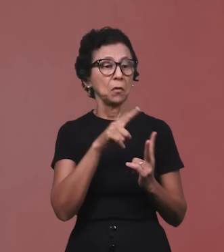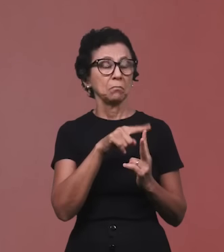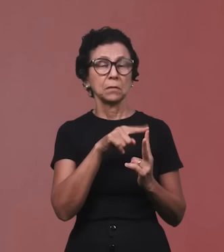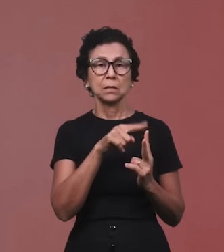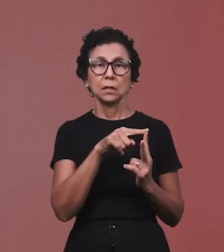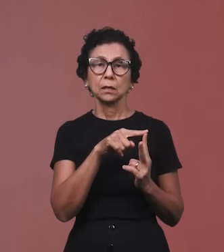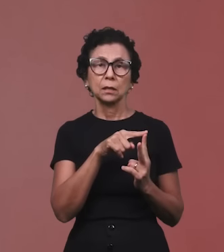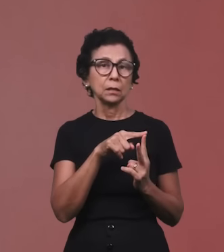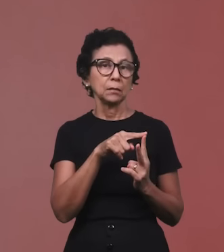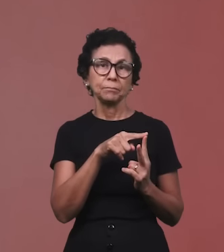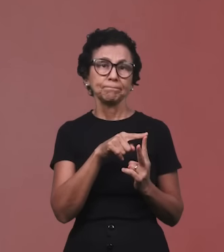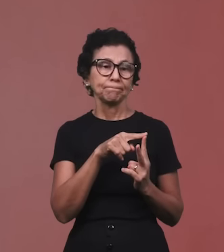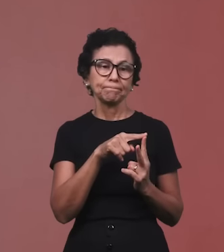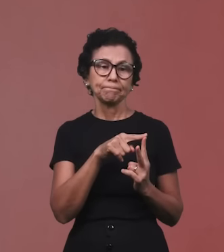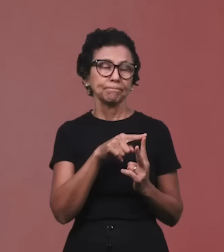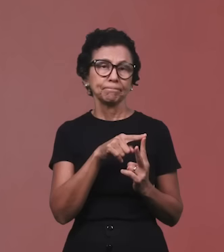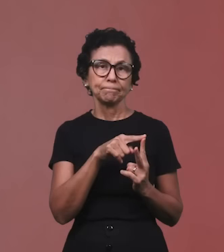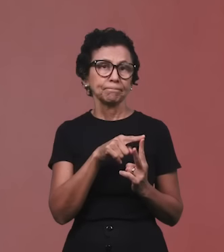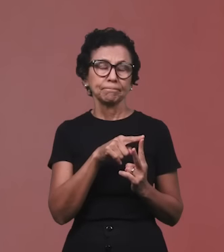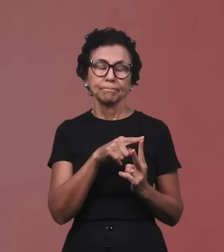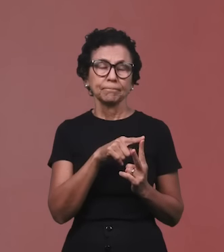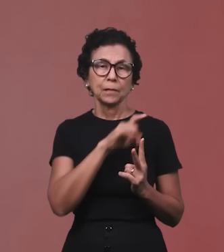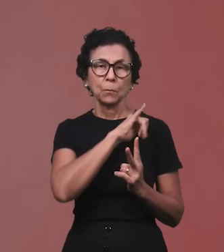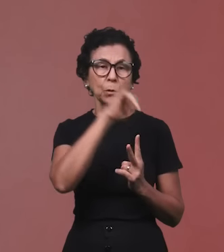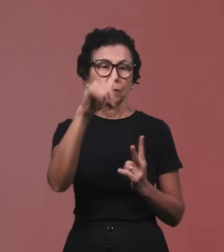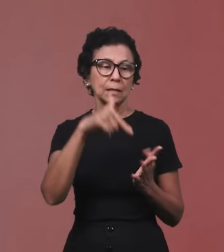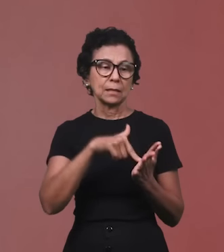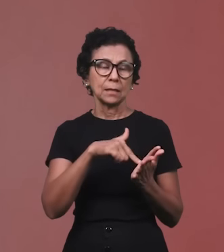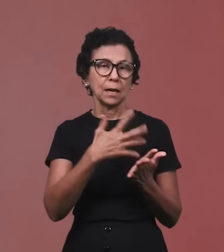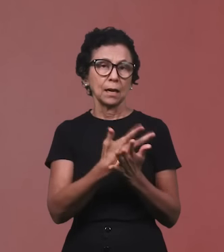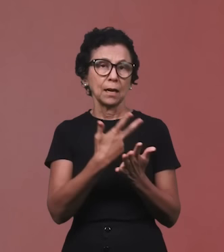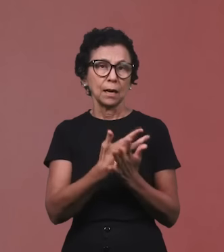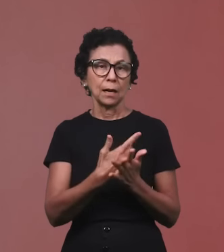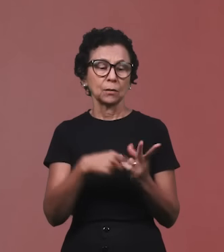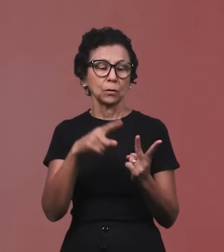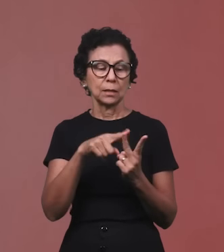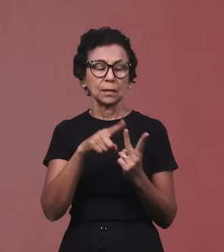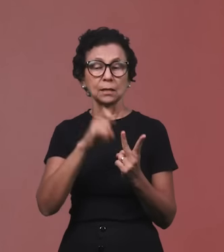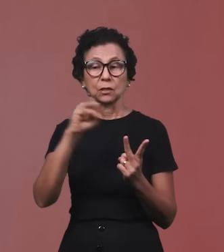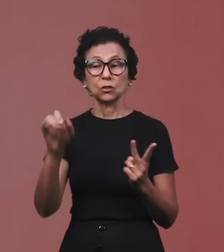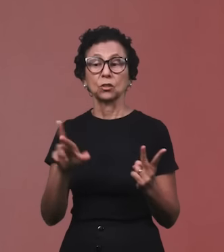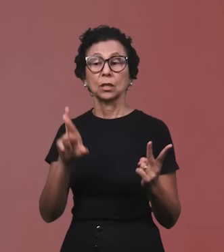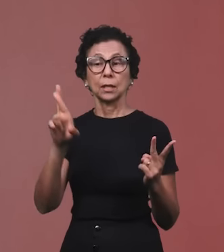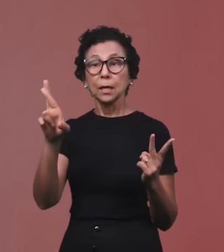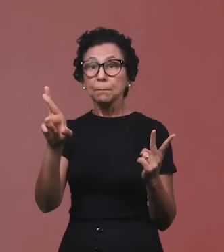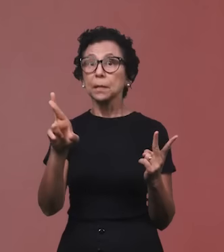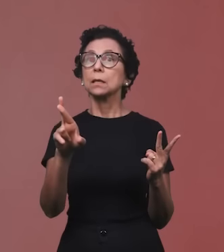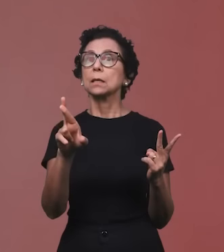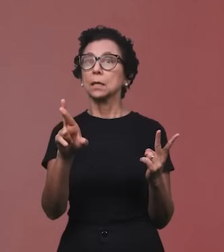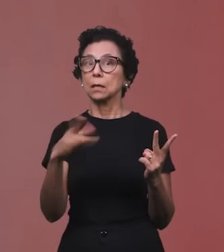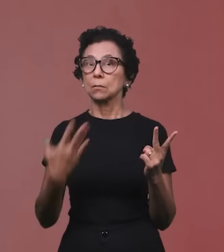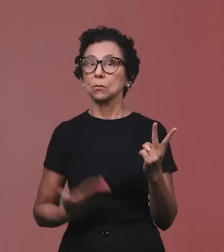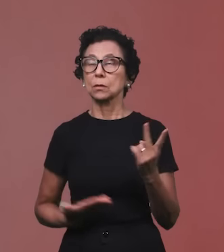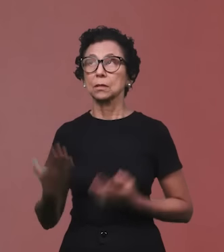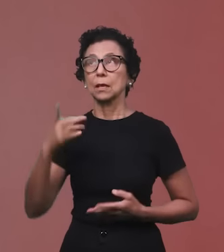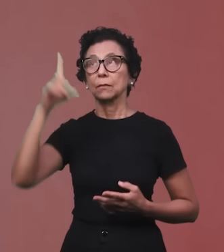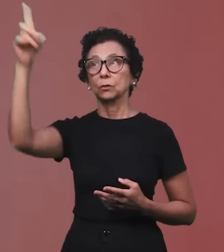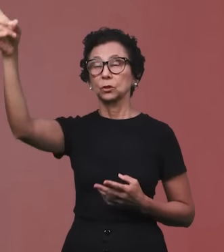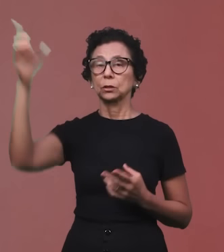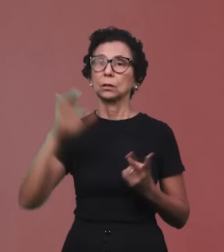o discernimento, a sensibilidade de Jeremias, que era um profeta, um homem de Deus, ele entendeu que naquele momento